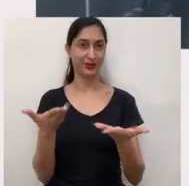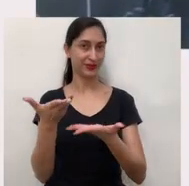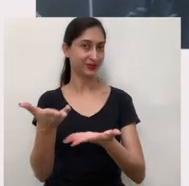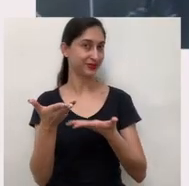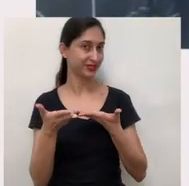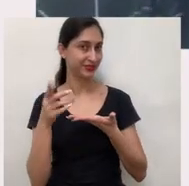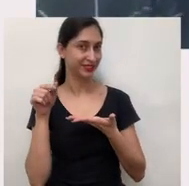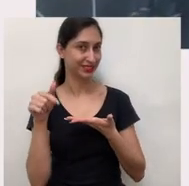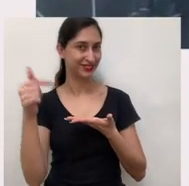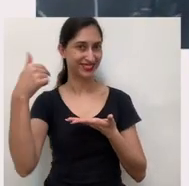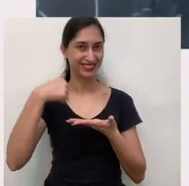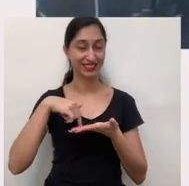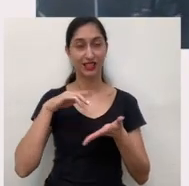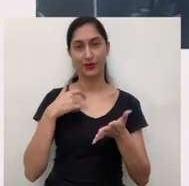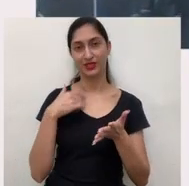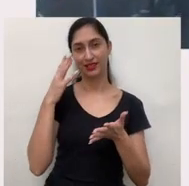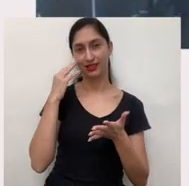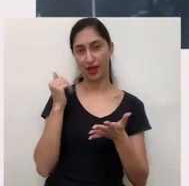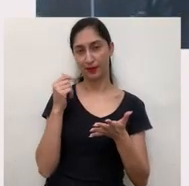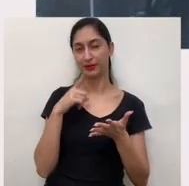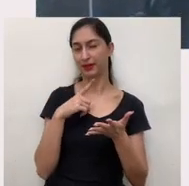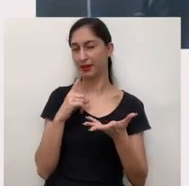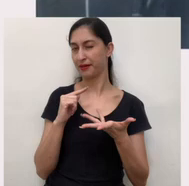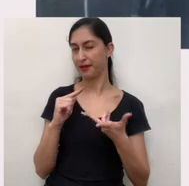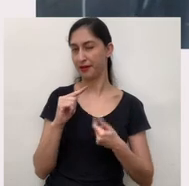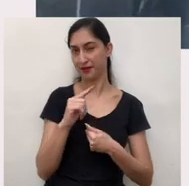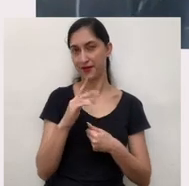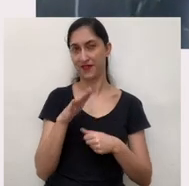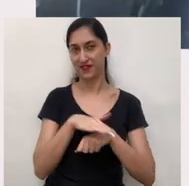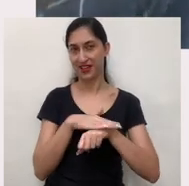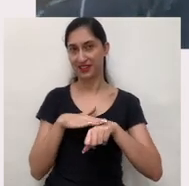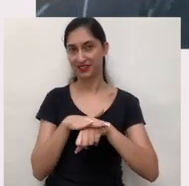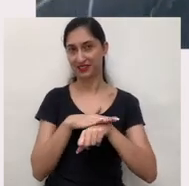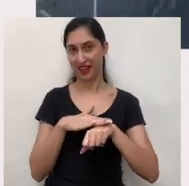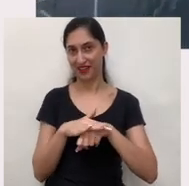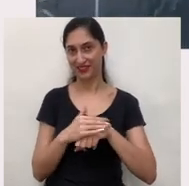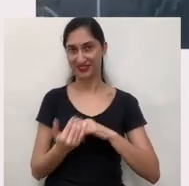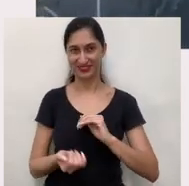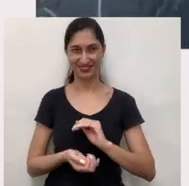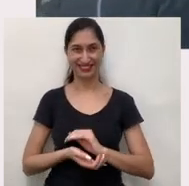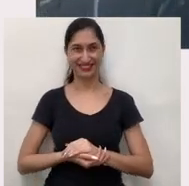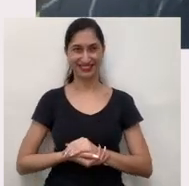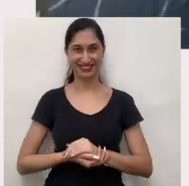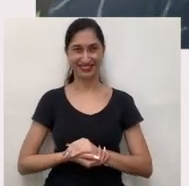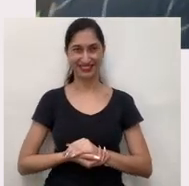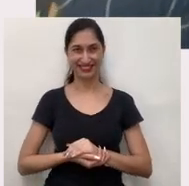palavra para você, porque eu sei que hoje a gente tem muito sobre o que conversar.